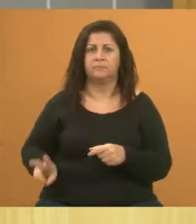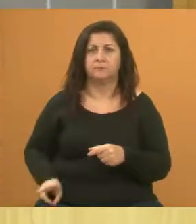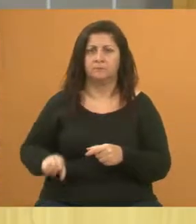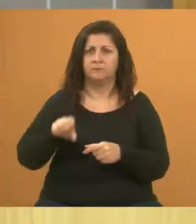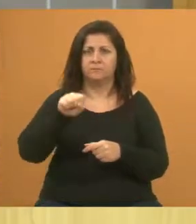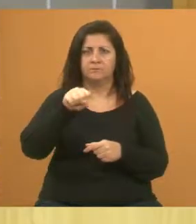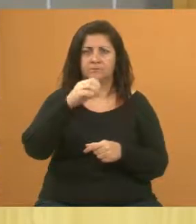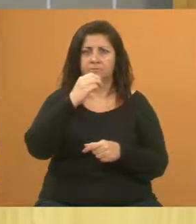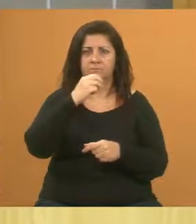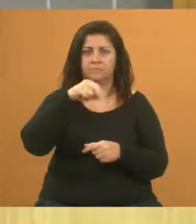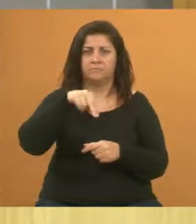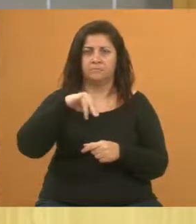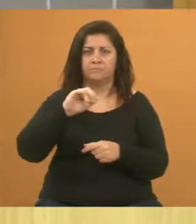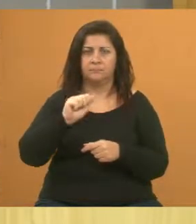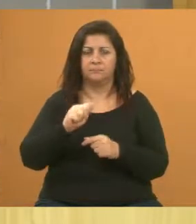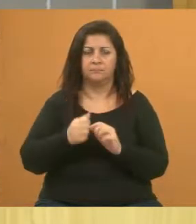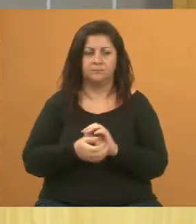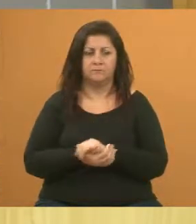Patas da Amizade.